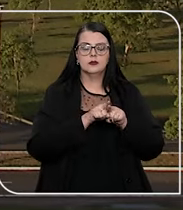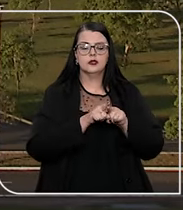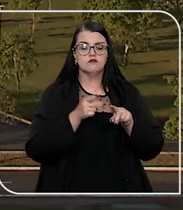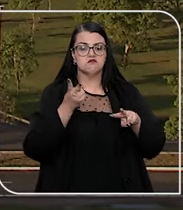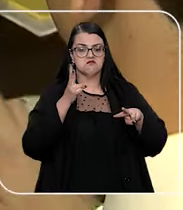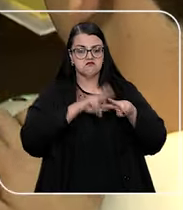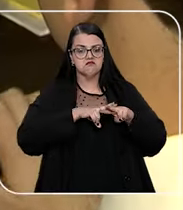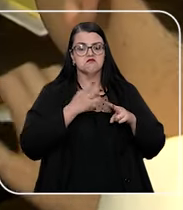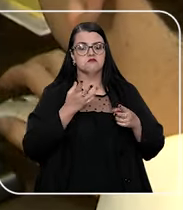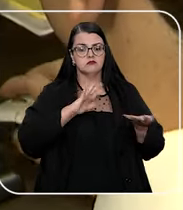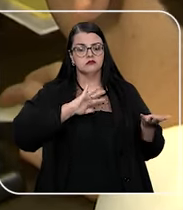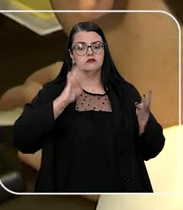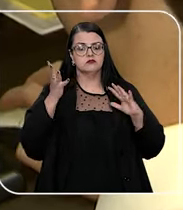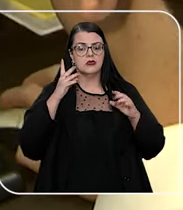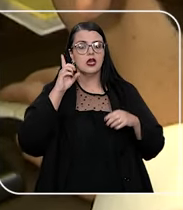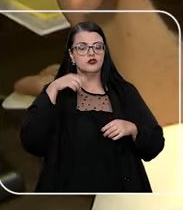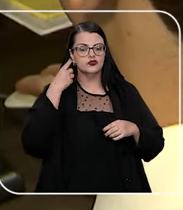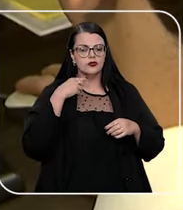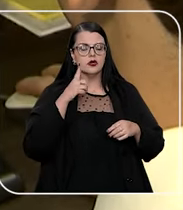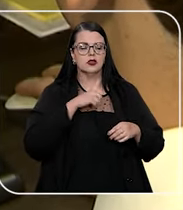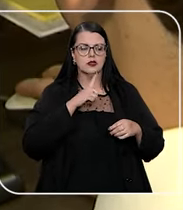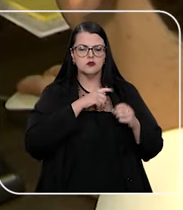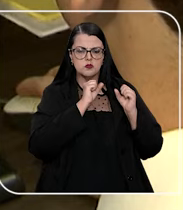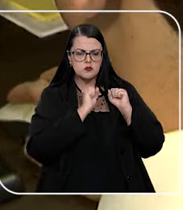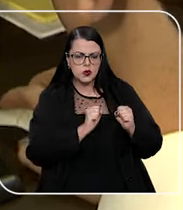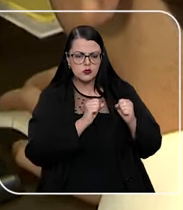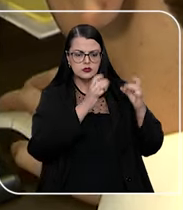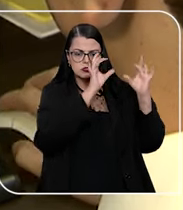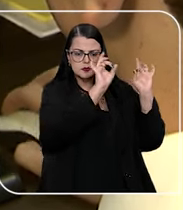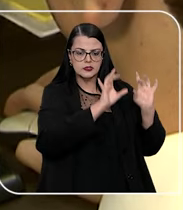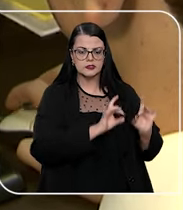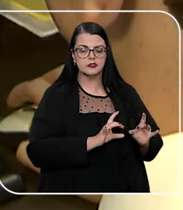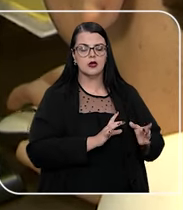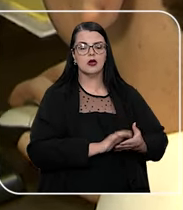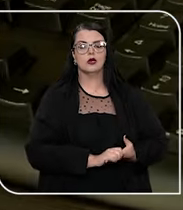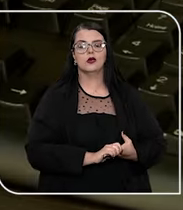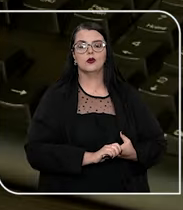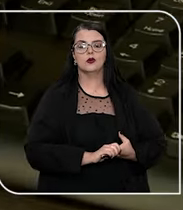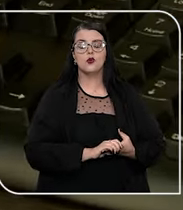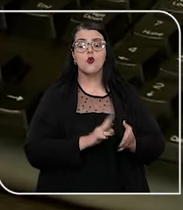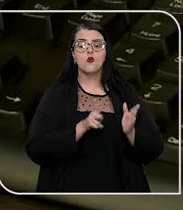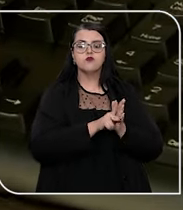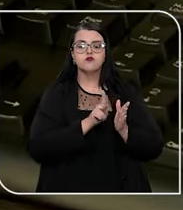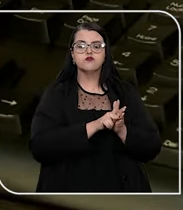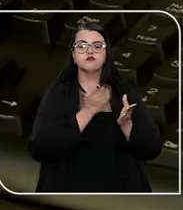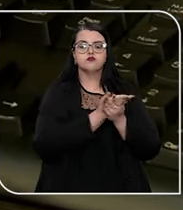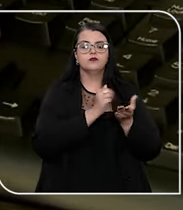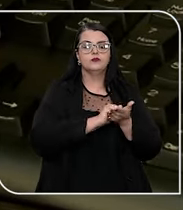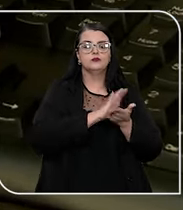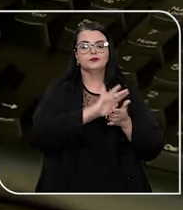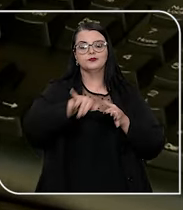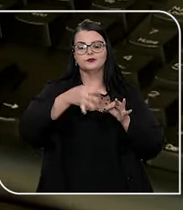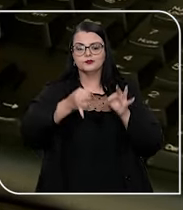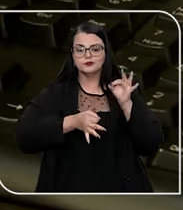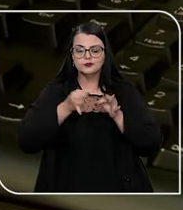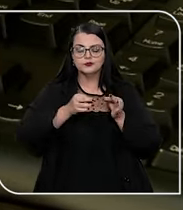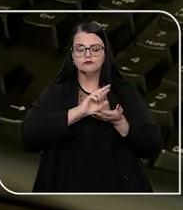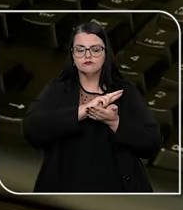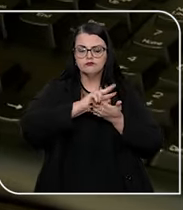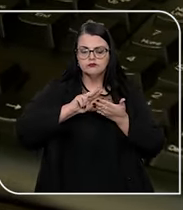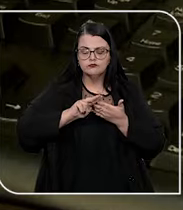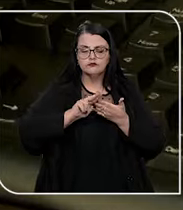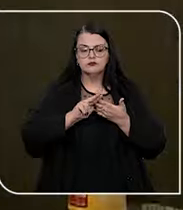prisão civil mesmo se o advogado tiver poderes especiais para este fim porém no caso julgado diversas circunstâncias